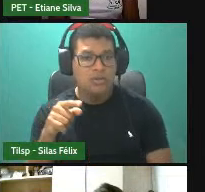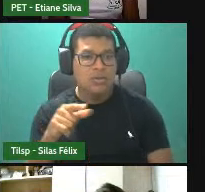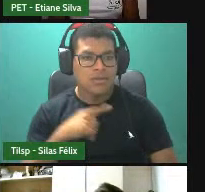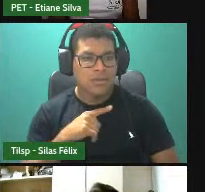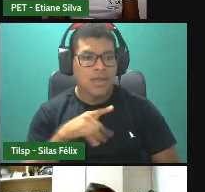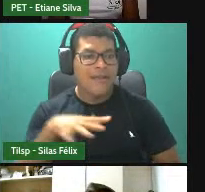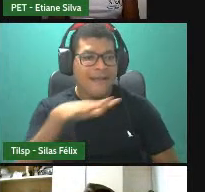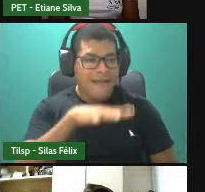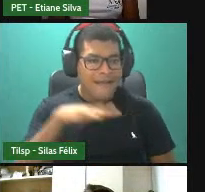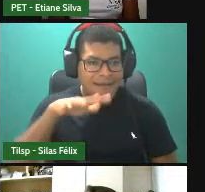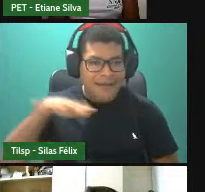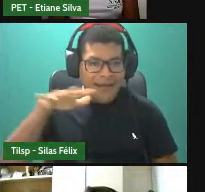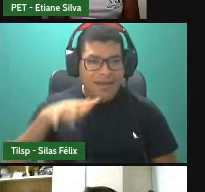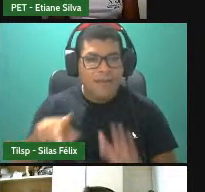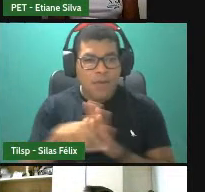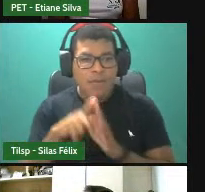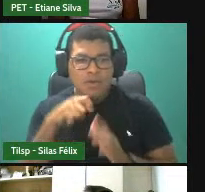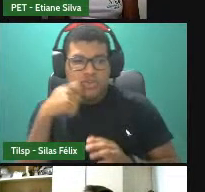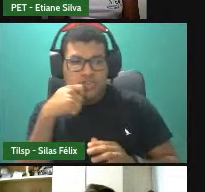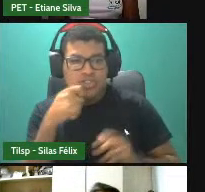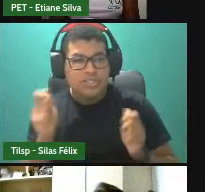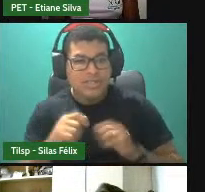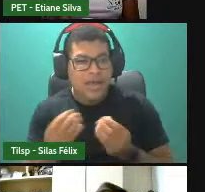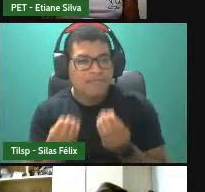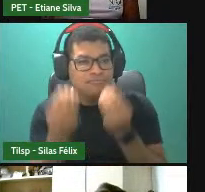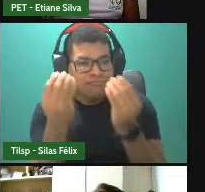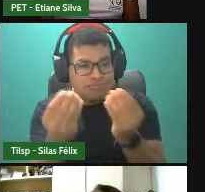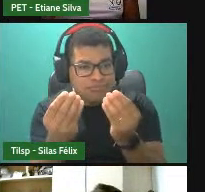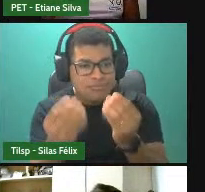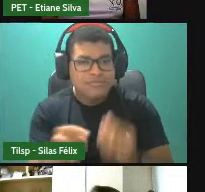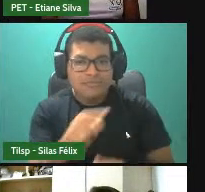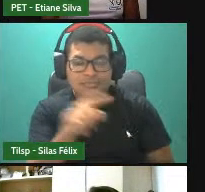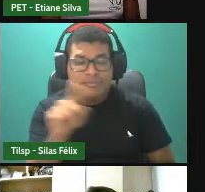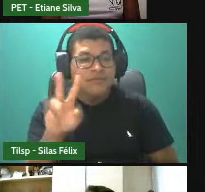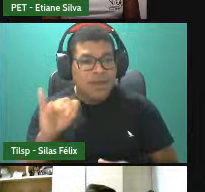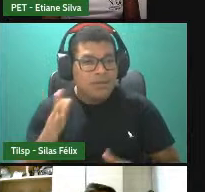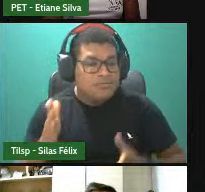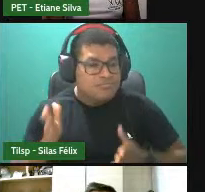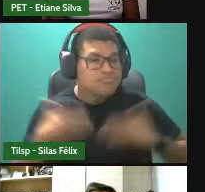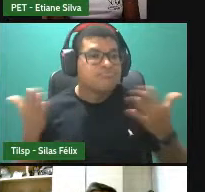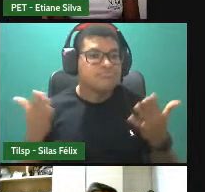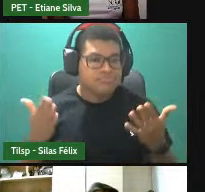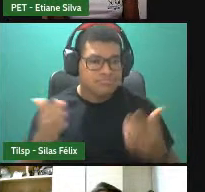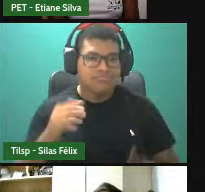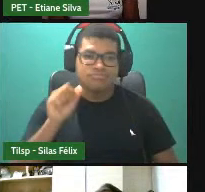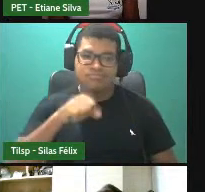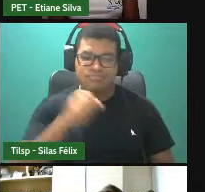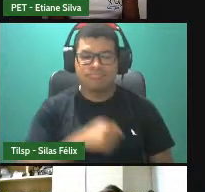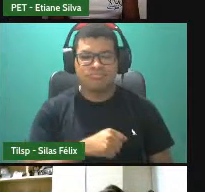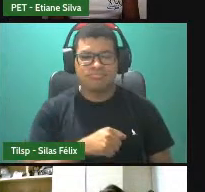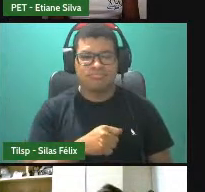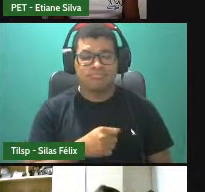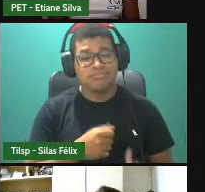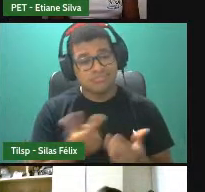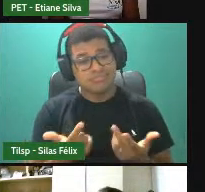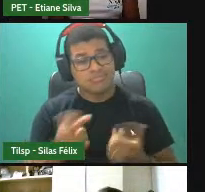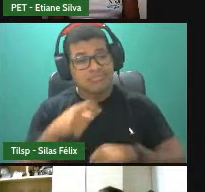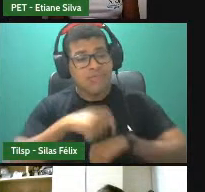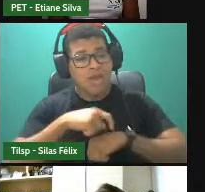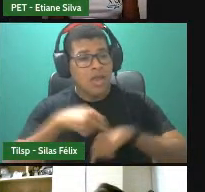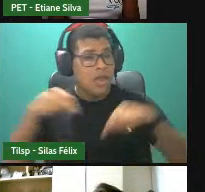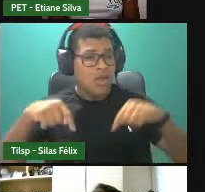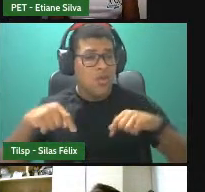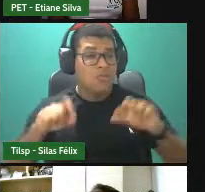mesmo da odontologia, tudo que a odontologia tem a oferecer, você vai surpreender. E nesse momento, talvez